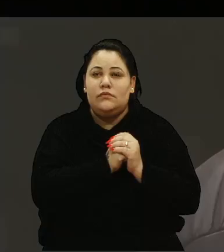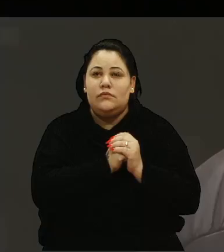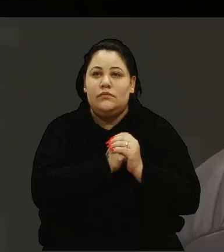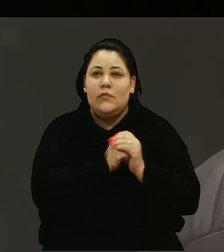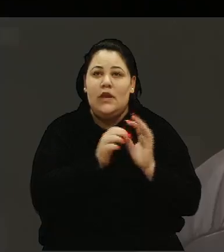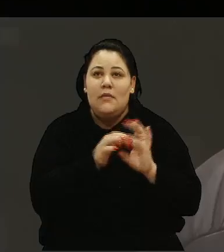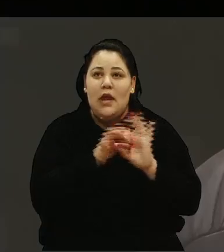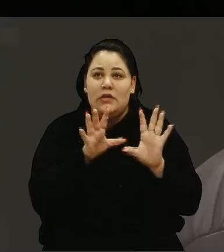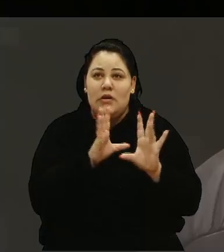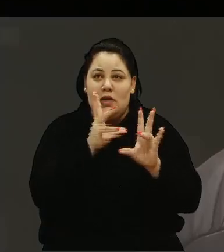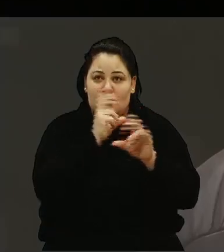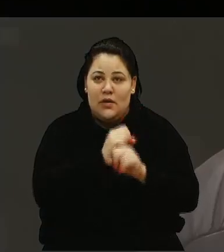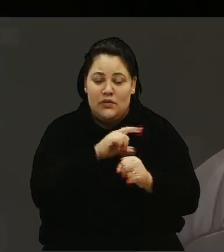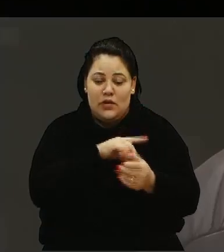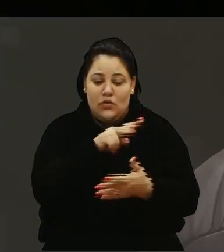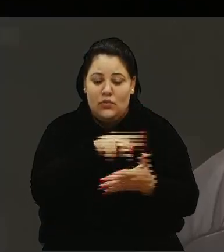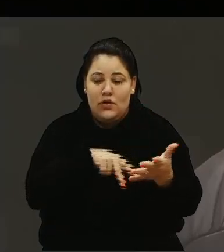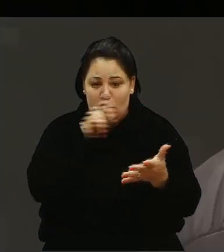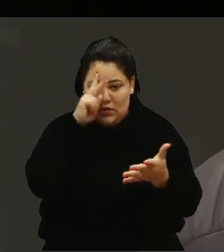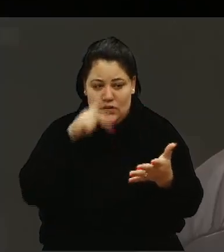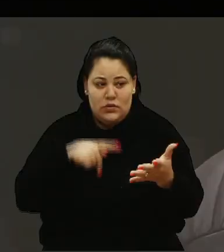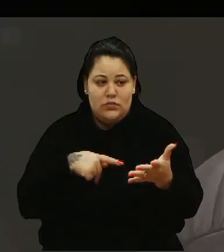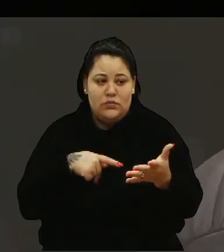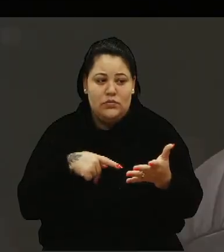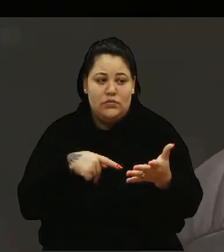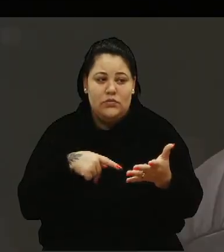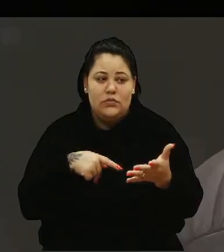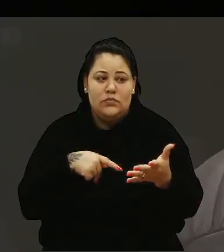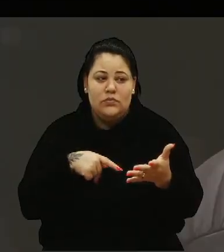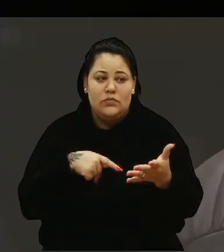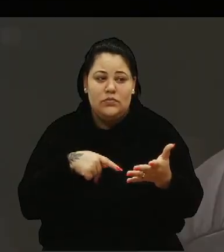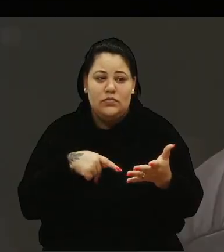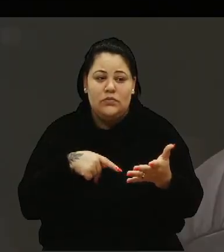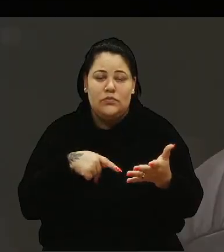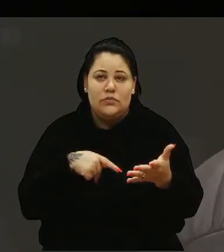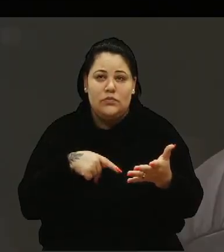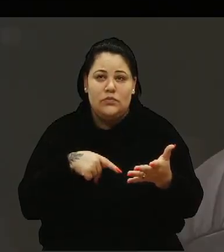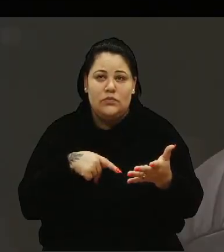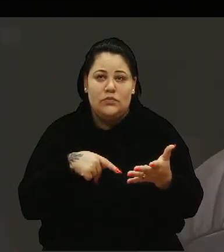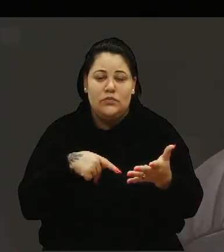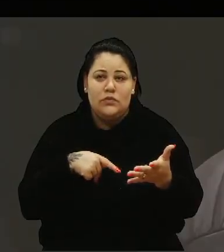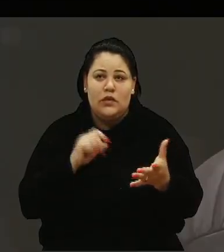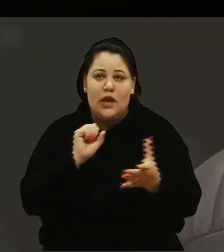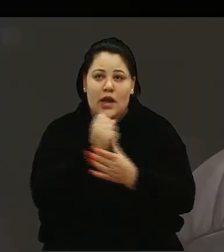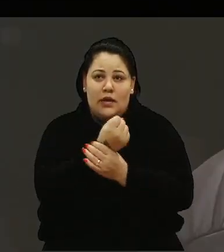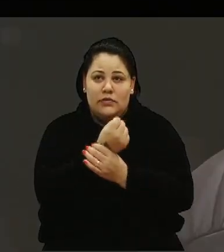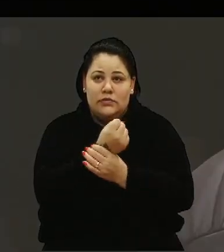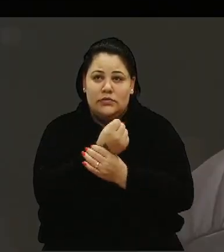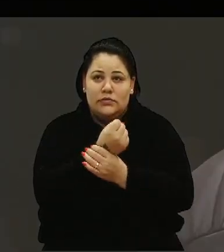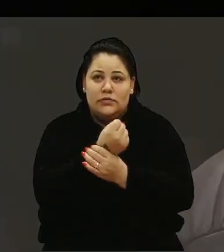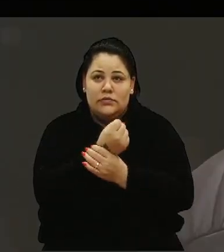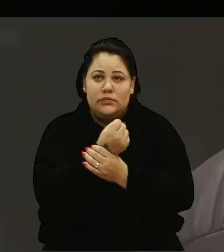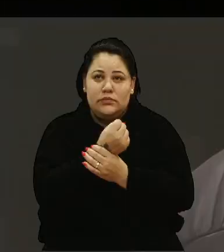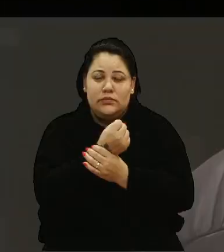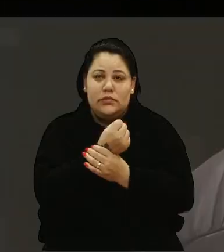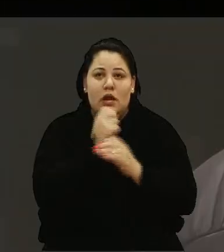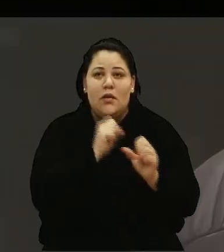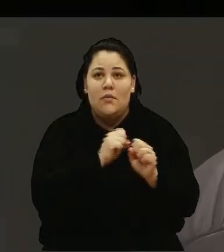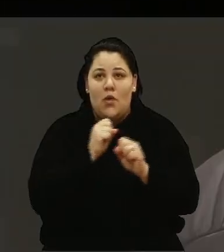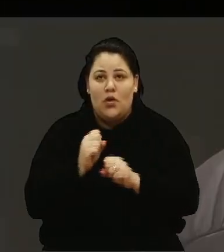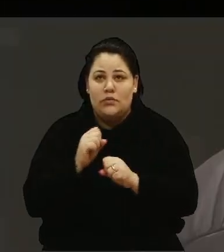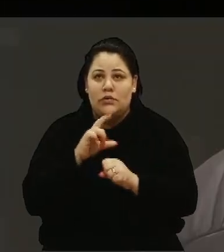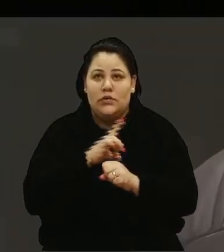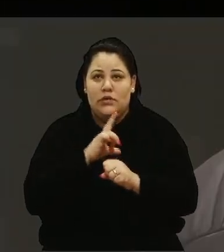nós temos um documento de reconhecimento a um documento animal que garanta que esse possa ser transportado. E quando a